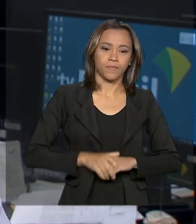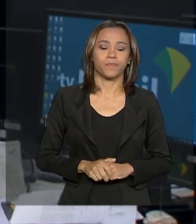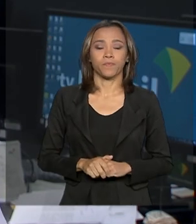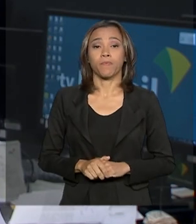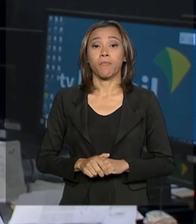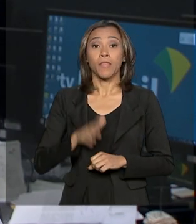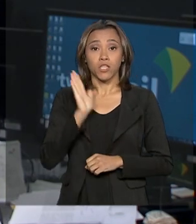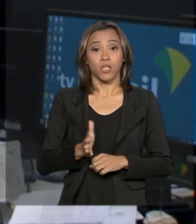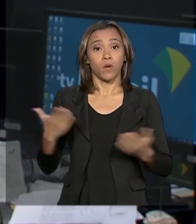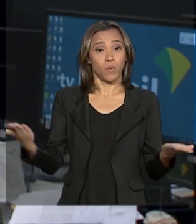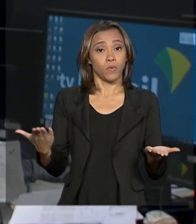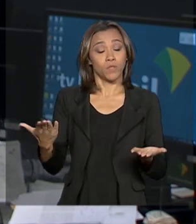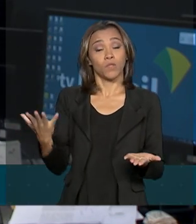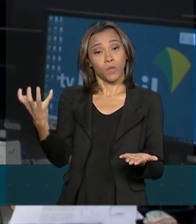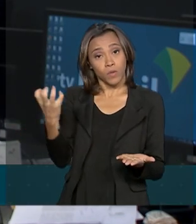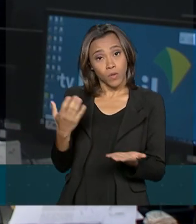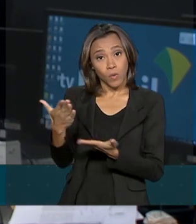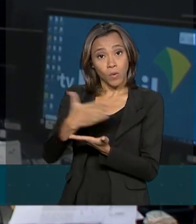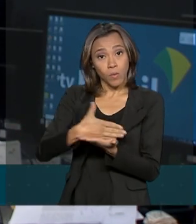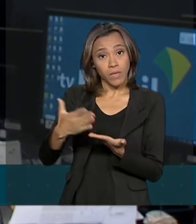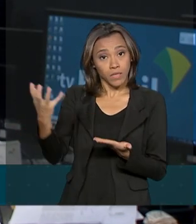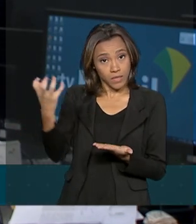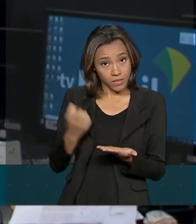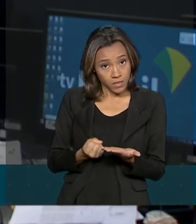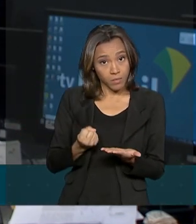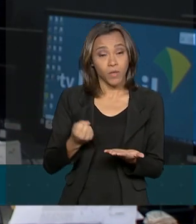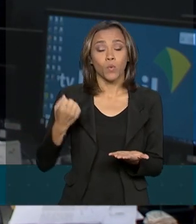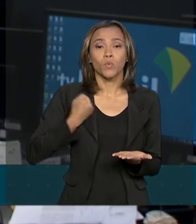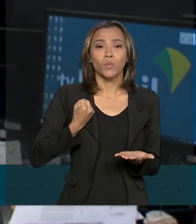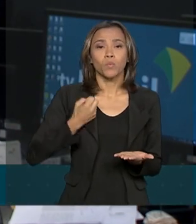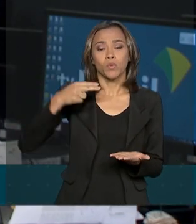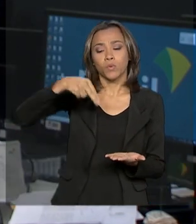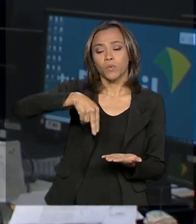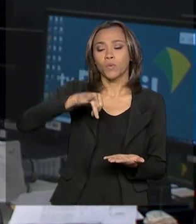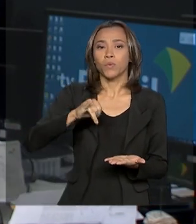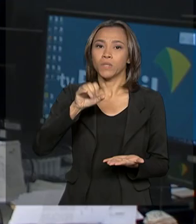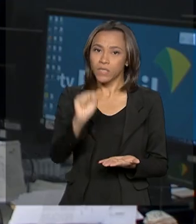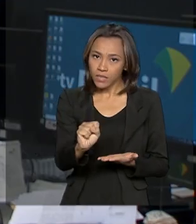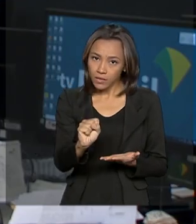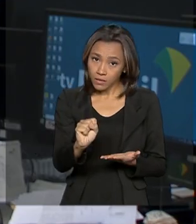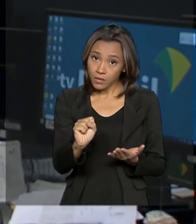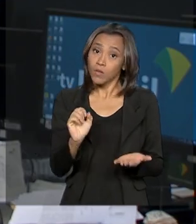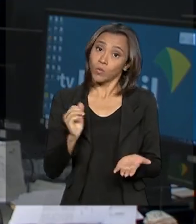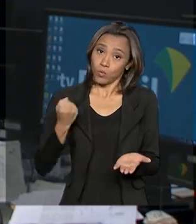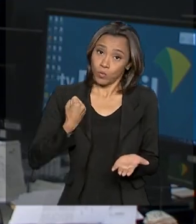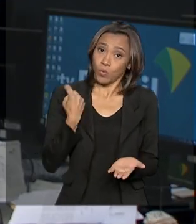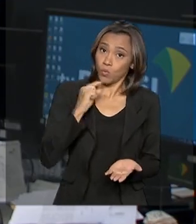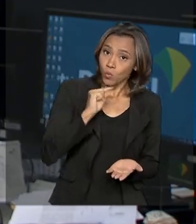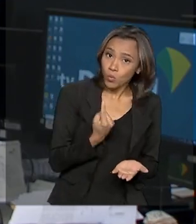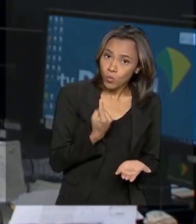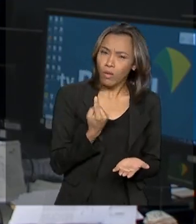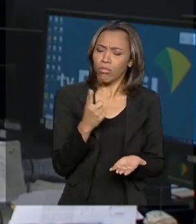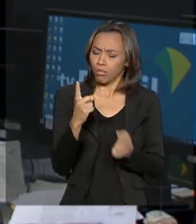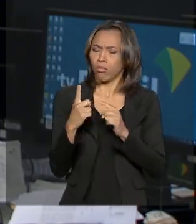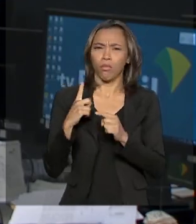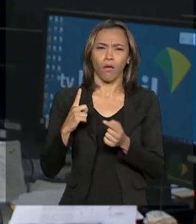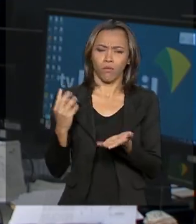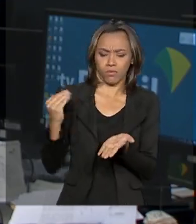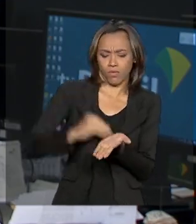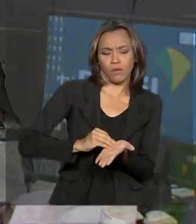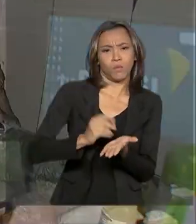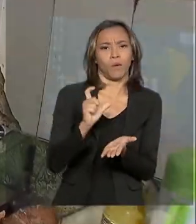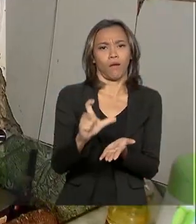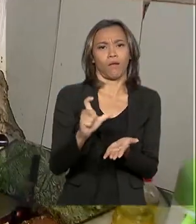Começam a receber hoje as famílias com o número de identificação social, o NIS, terminado em 1. Esse número vem impresso no cartão do